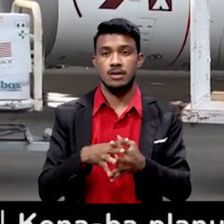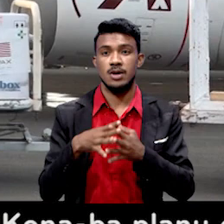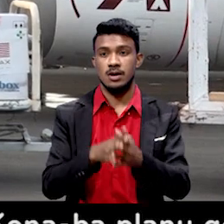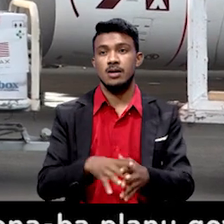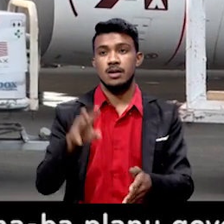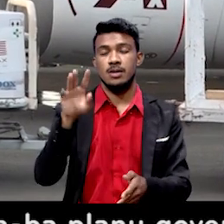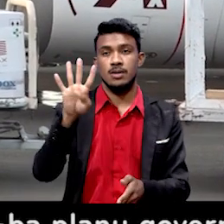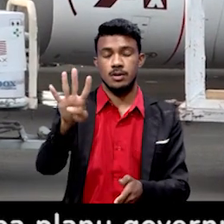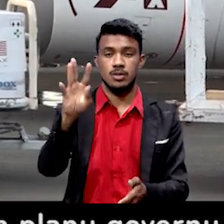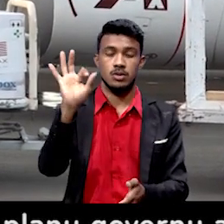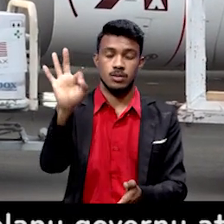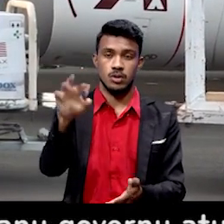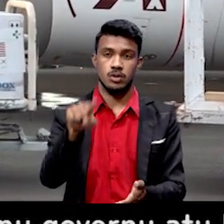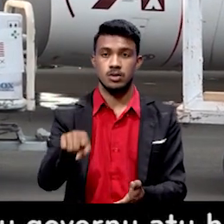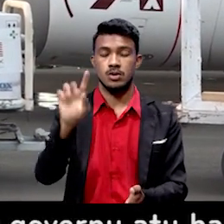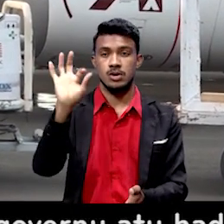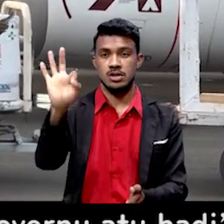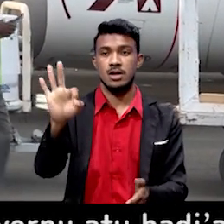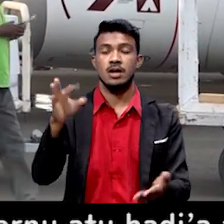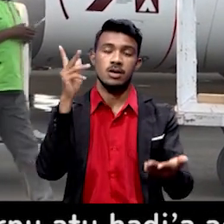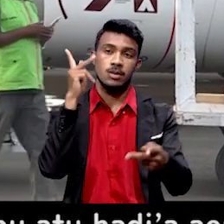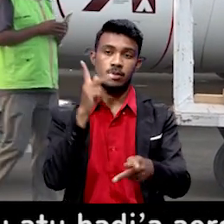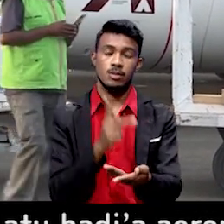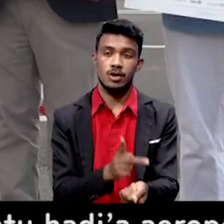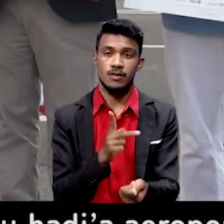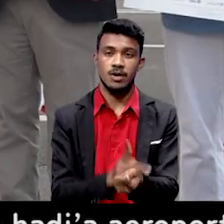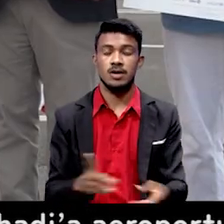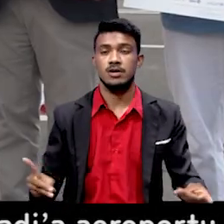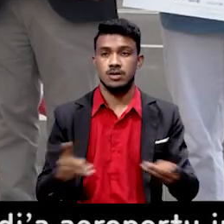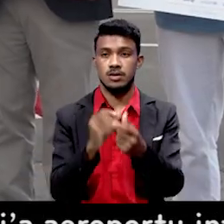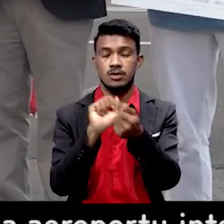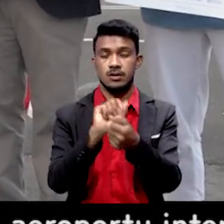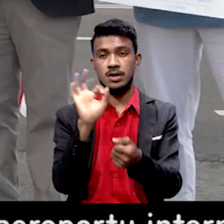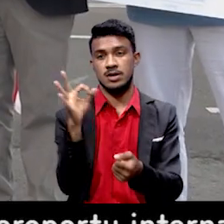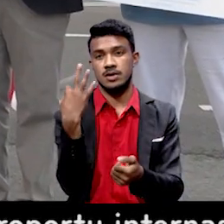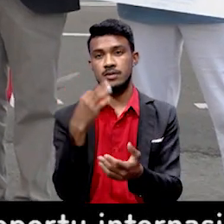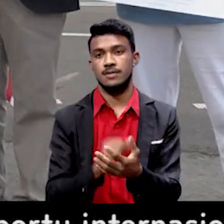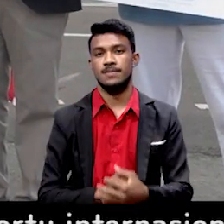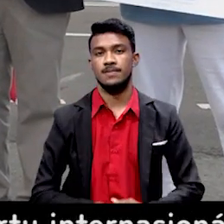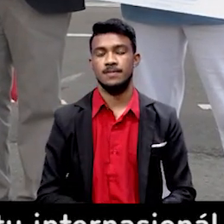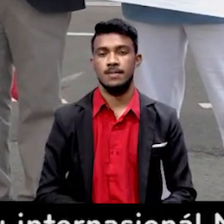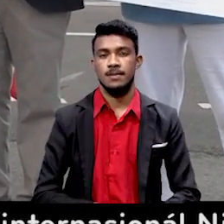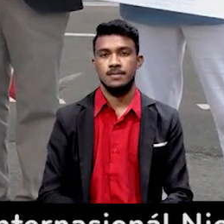1.5 bilhão para o governo Timor-Leste, onde prevene no combate COVID-19. Adérito Ximenes, GMN.